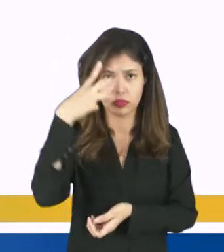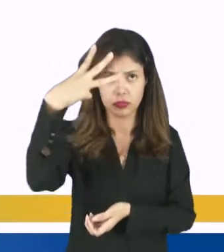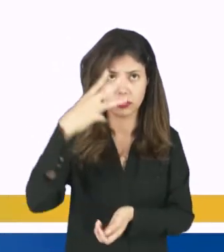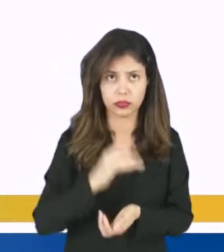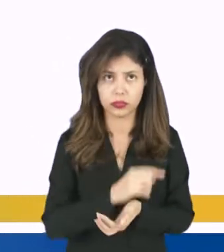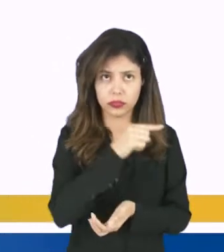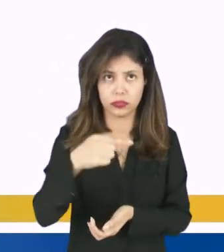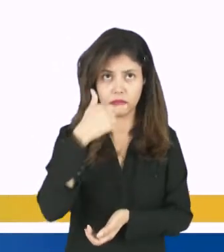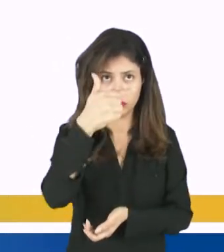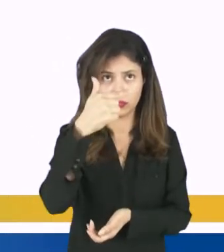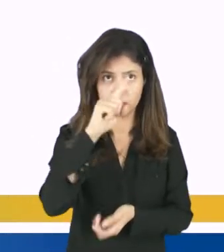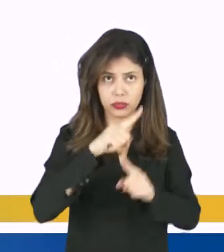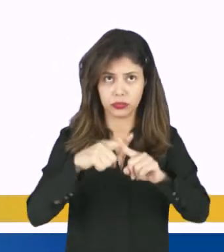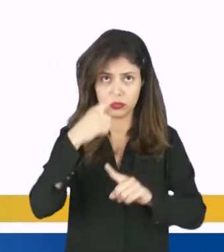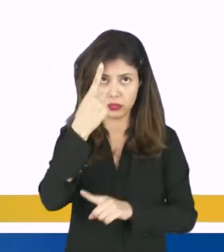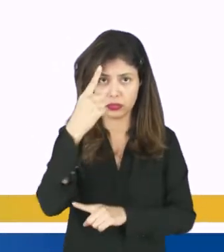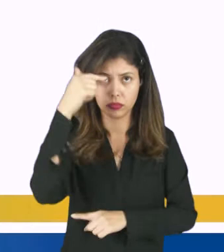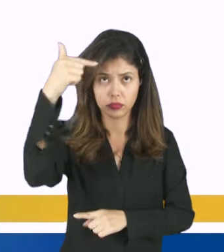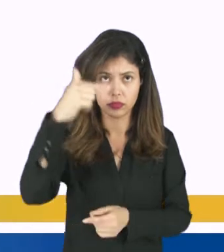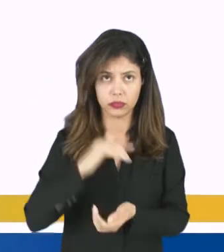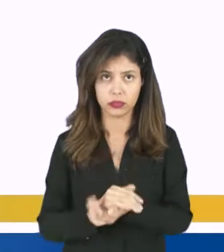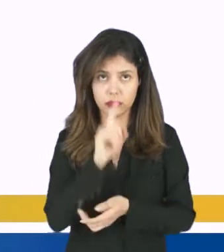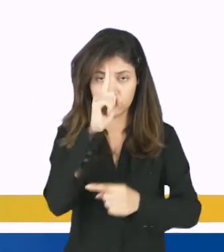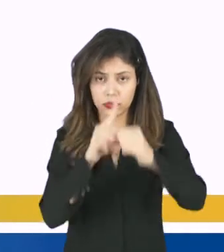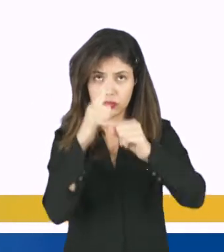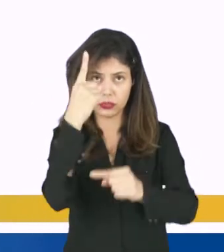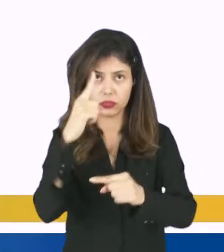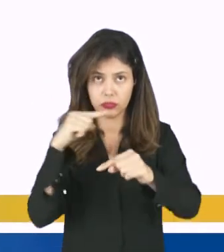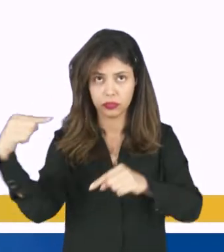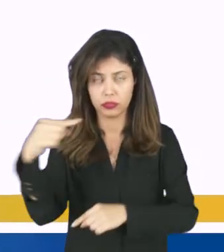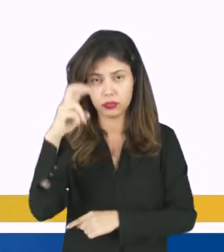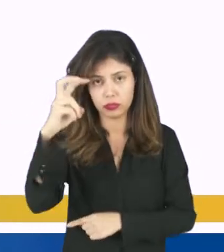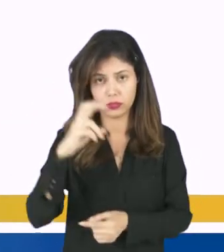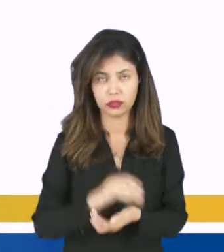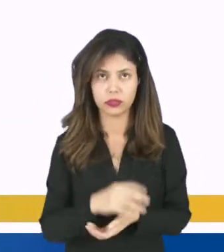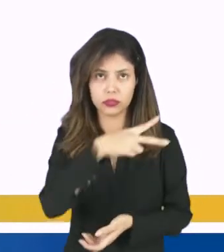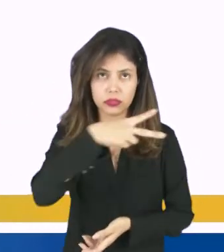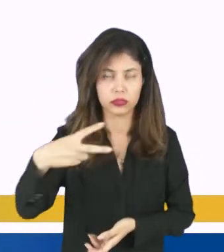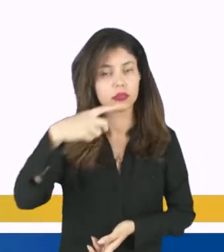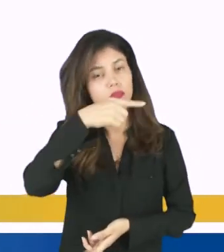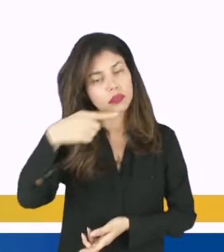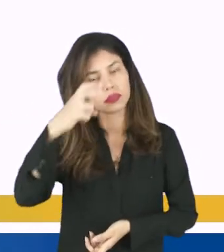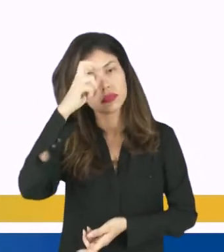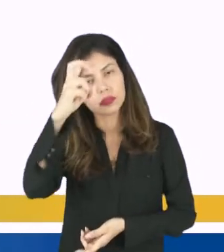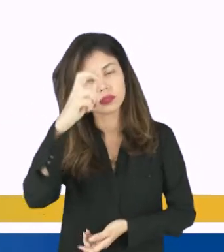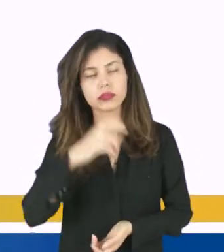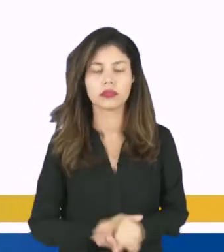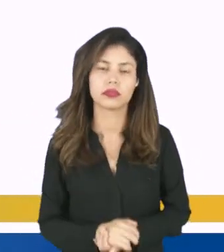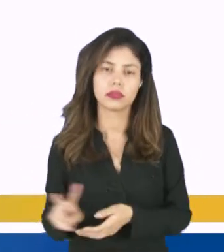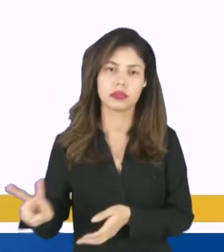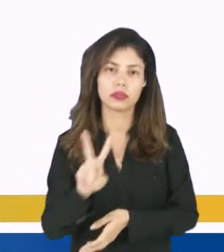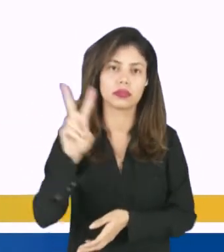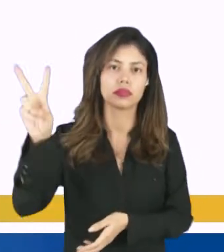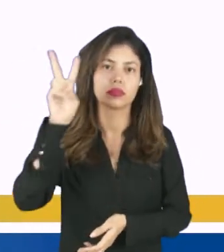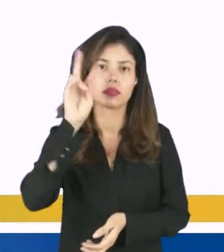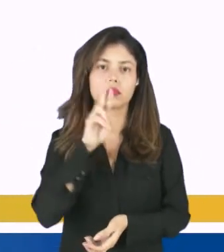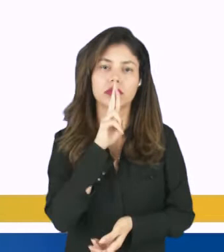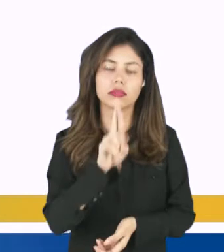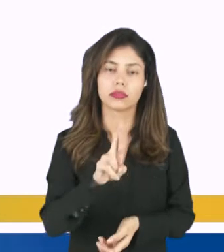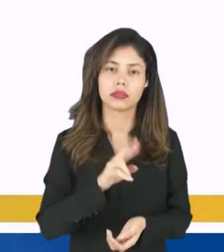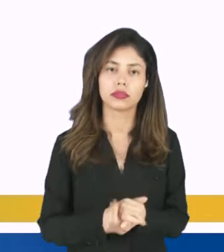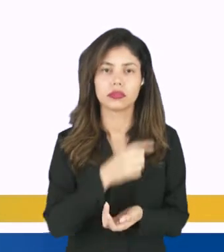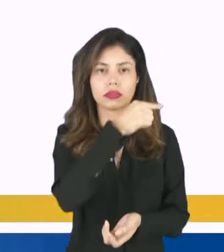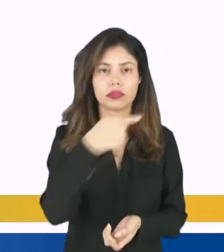ser, nesse caso, nulo se a divisão for exata. Tudo bem? Ou seja, o resto